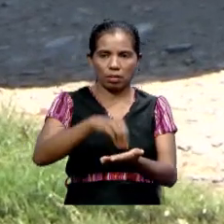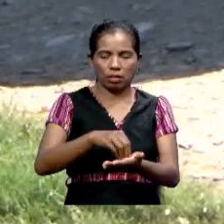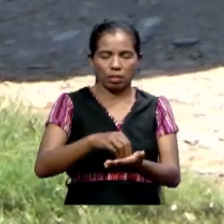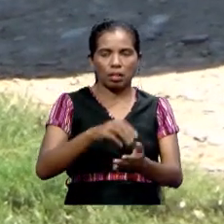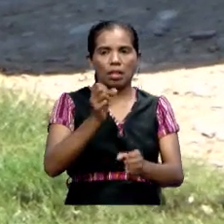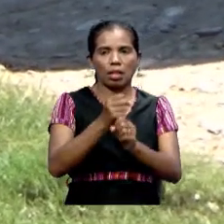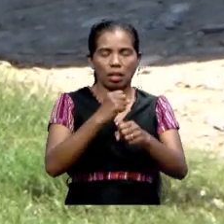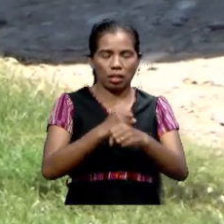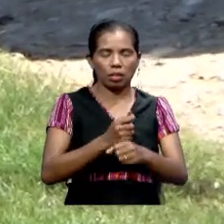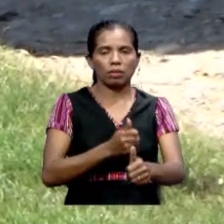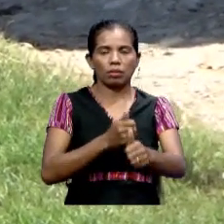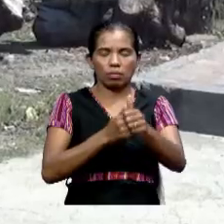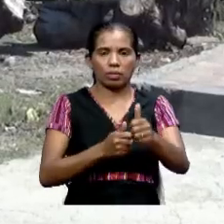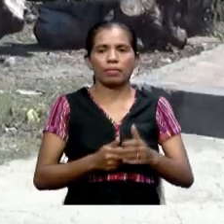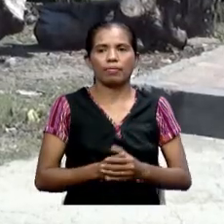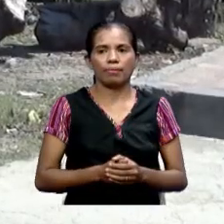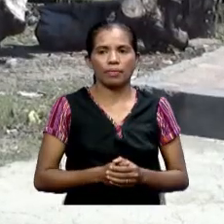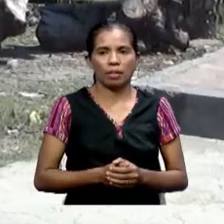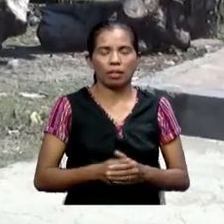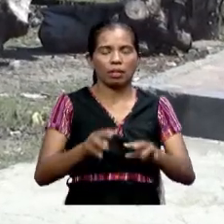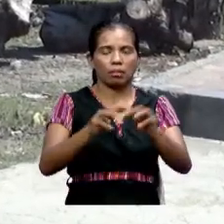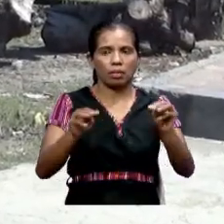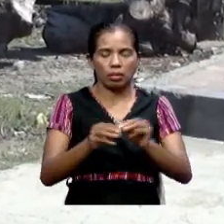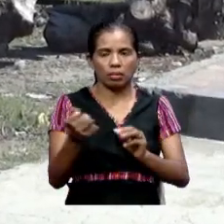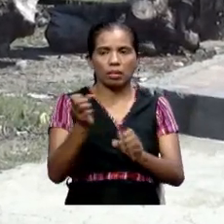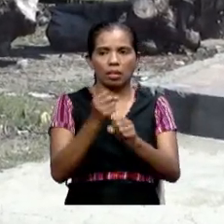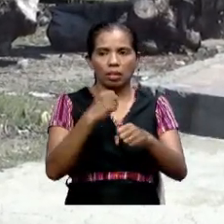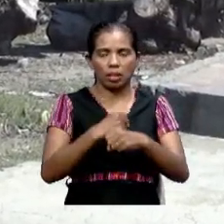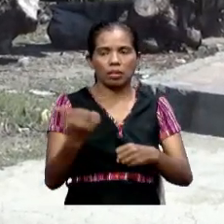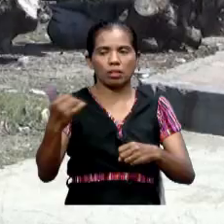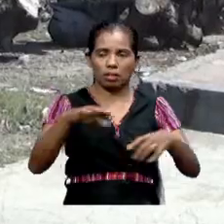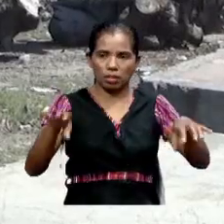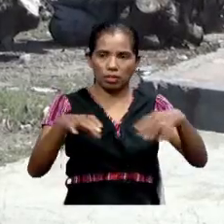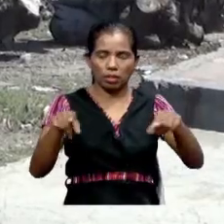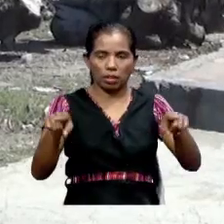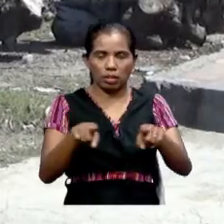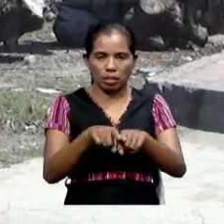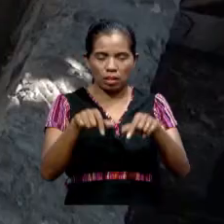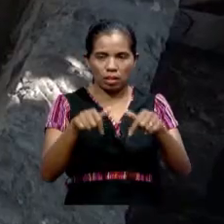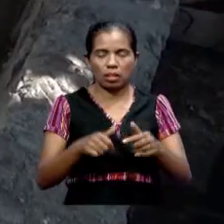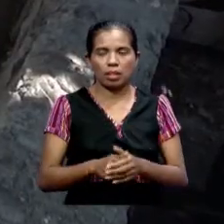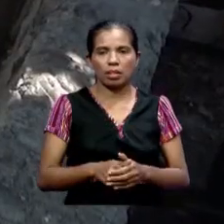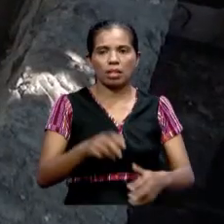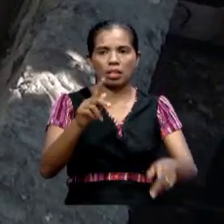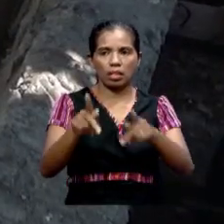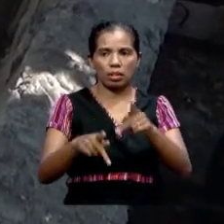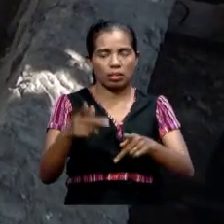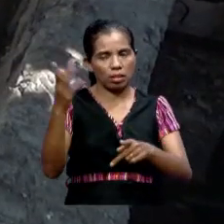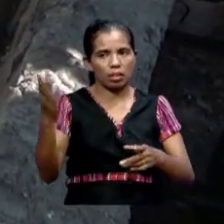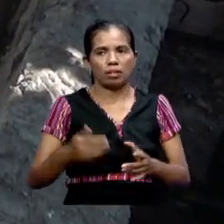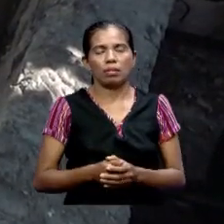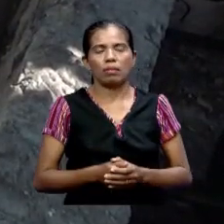autuir pot na bem aprovado. Autoridade municipal sira halo sernik na ira né, ia comunidade ia parte